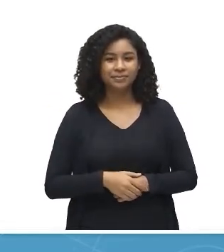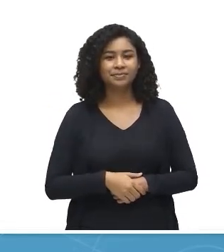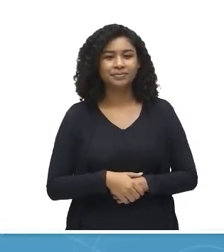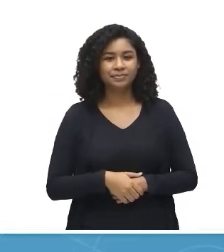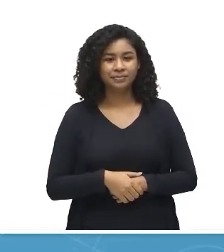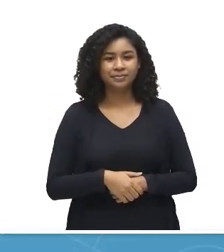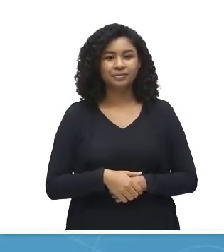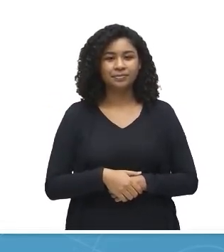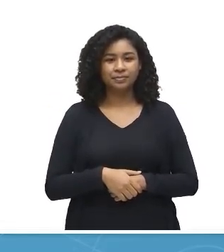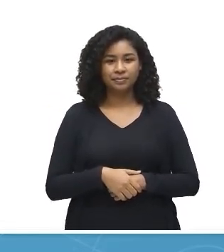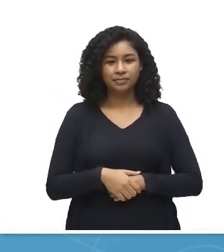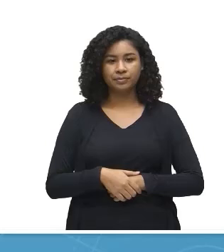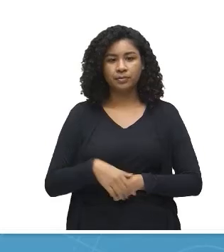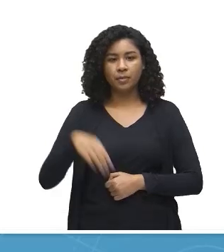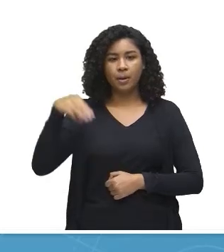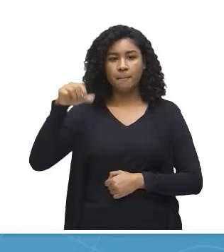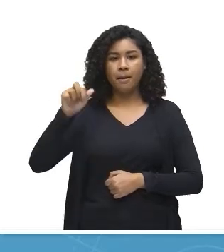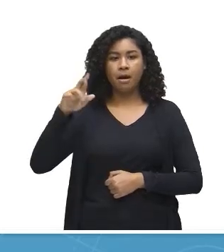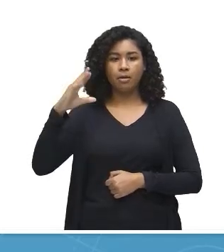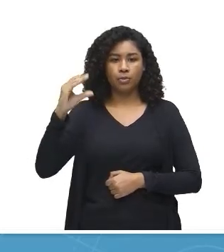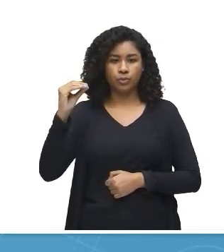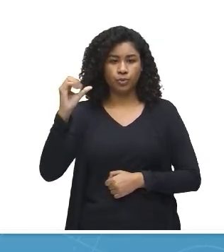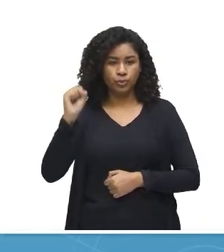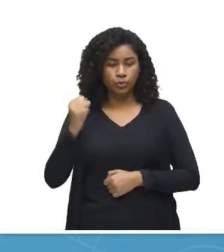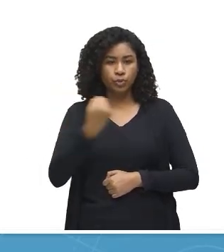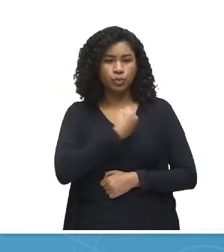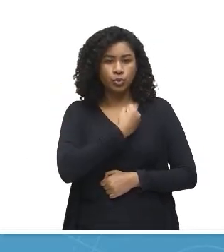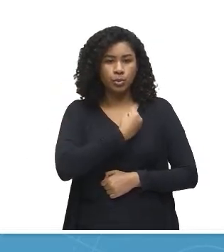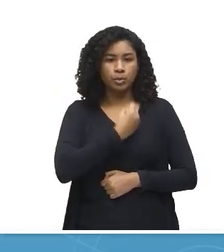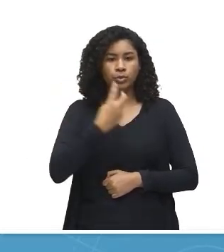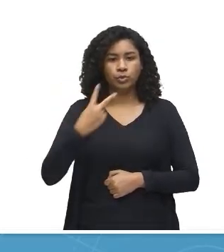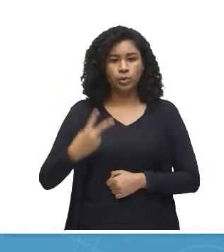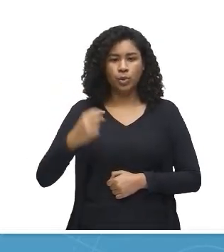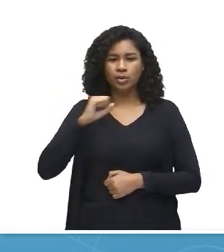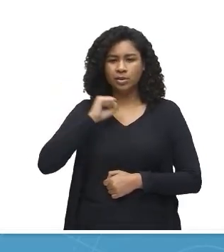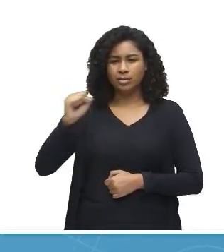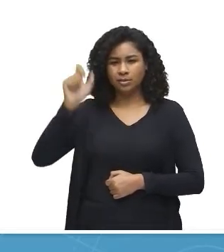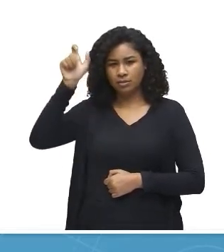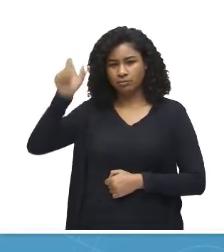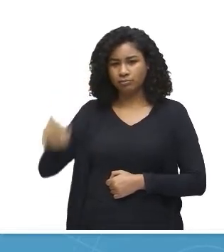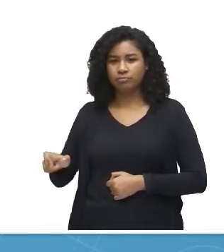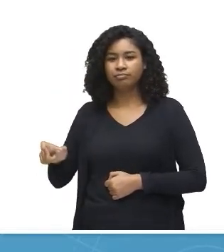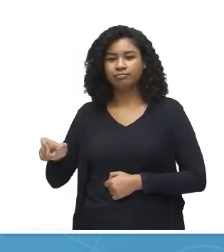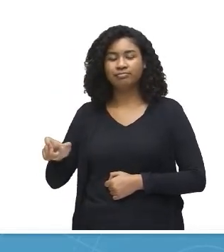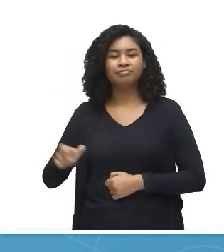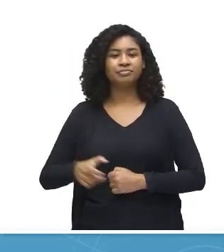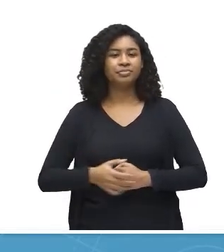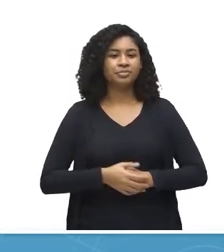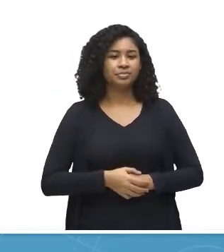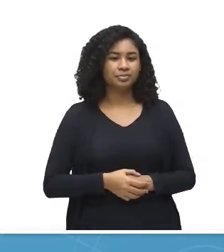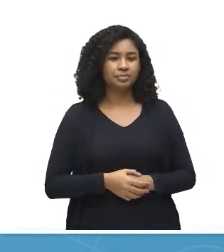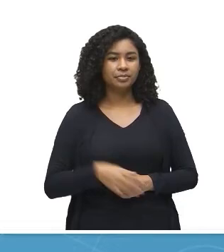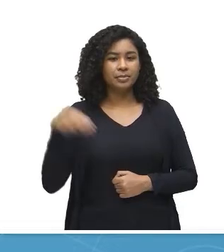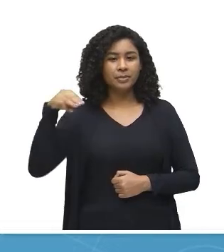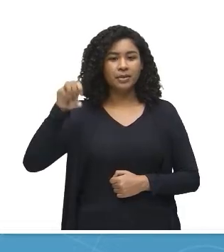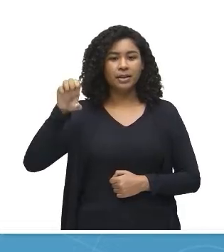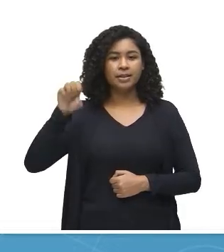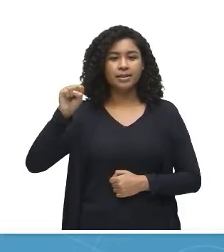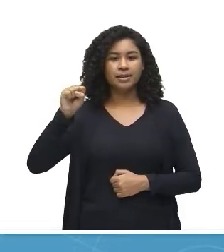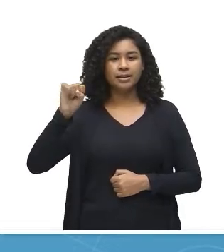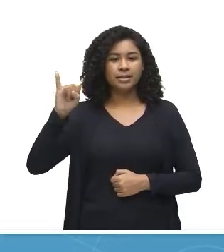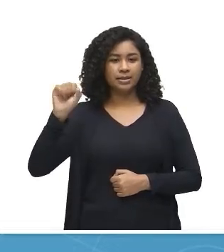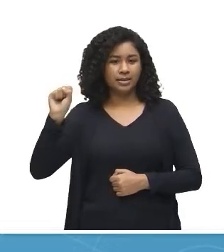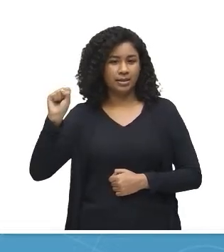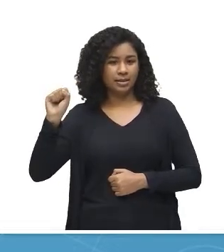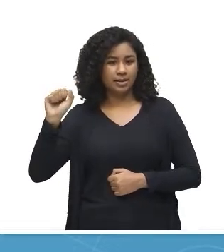Ferdinando, herdeiro deste império. Marcos colocou aí o assassinato do herdeiro do Império Austro-Húngaro. O Messias